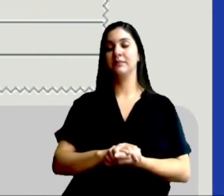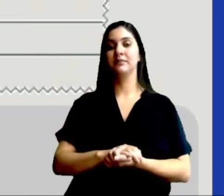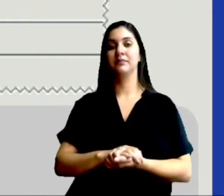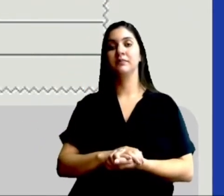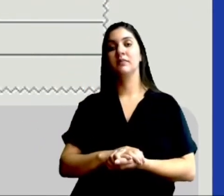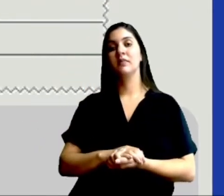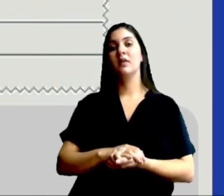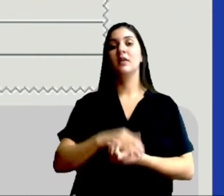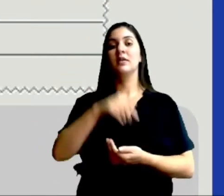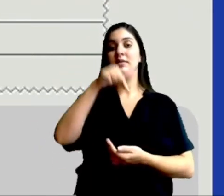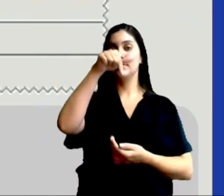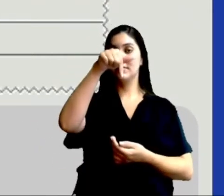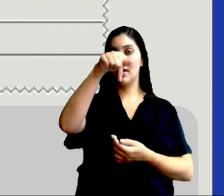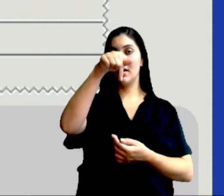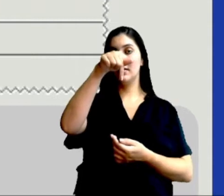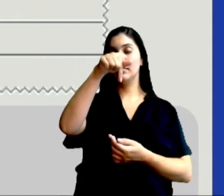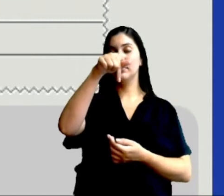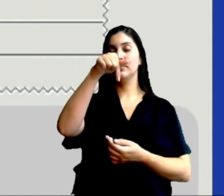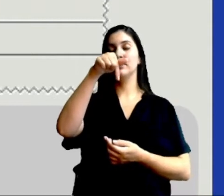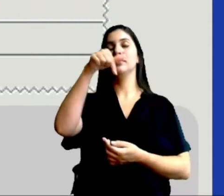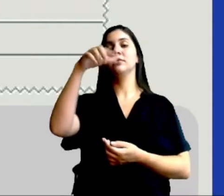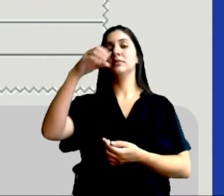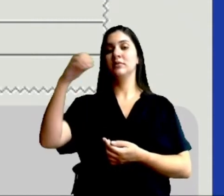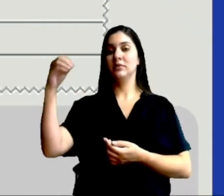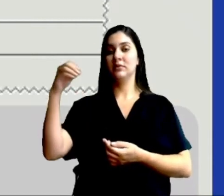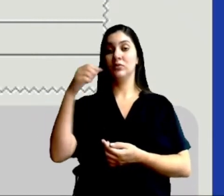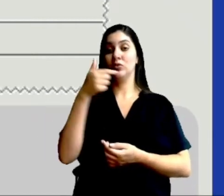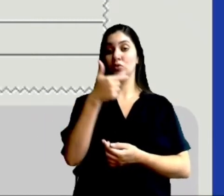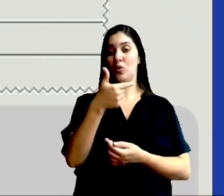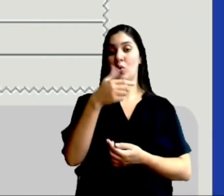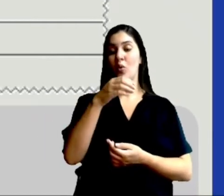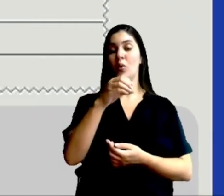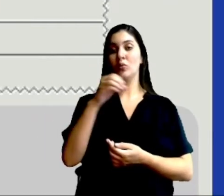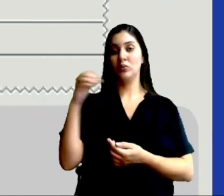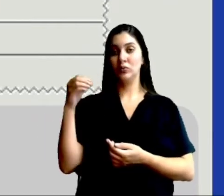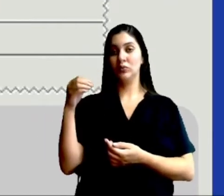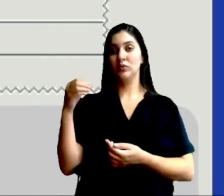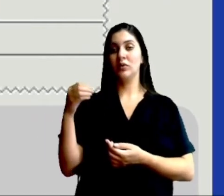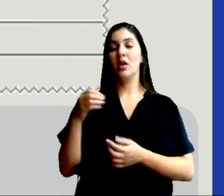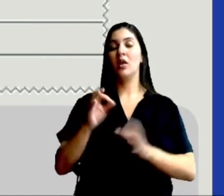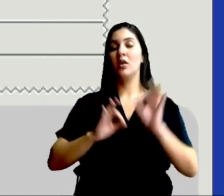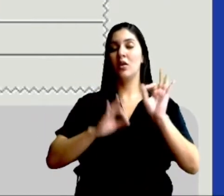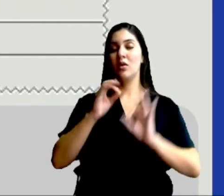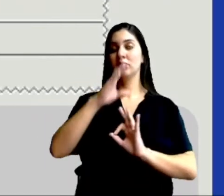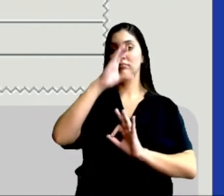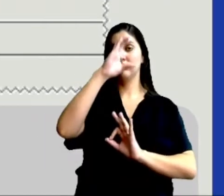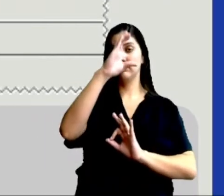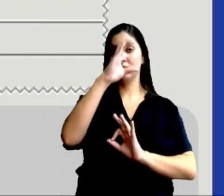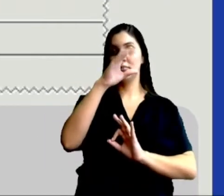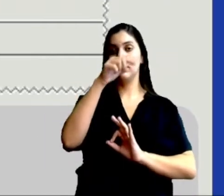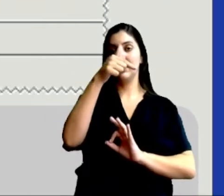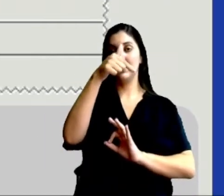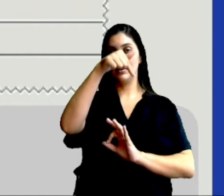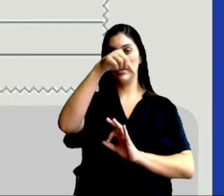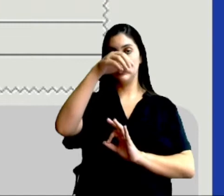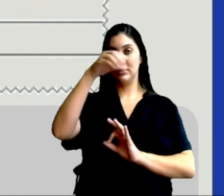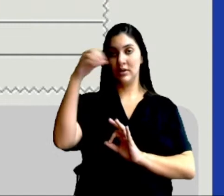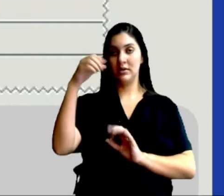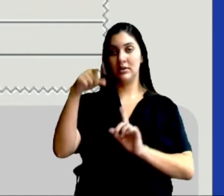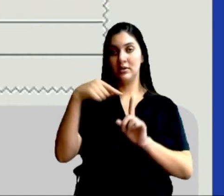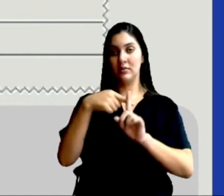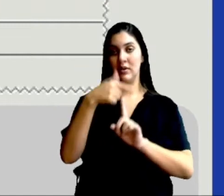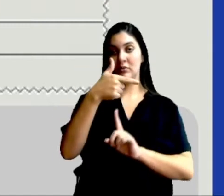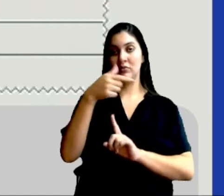7 representa os 700. 2 representa o 200, aí o que está na ordem das centenas, não é isso? 700 mais